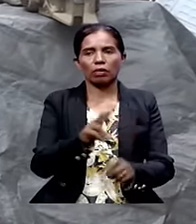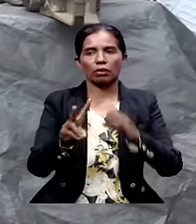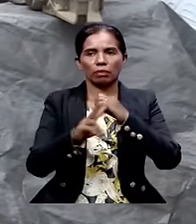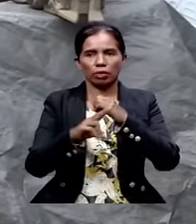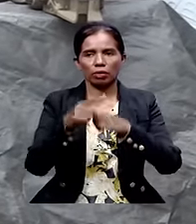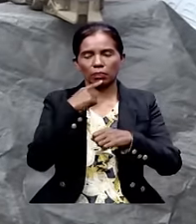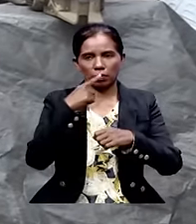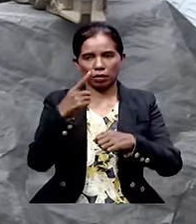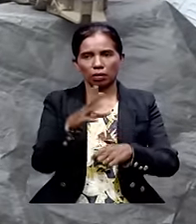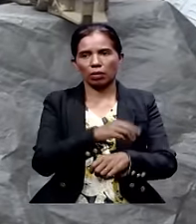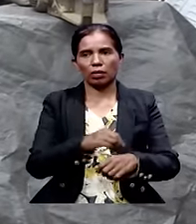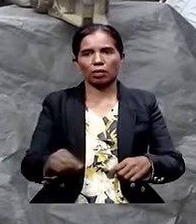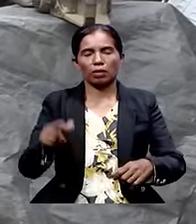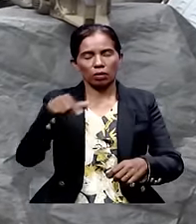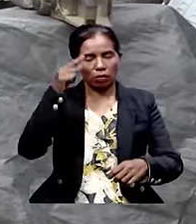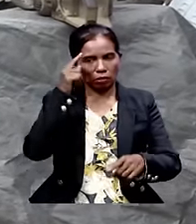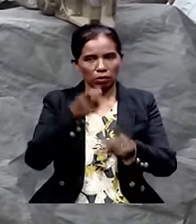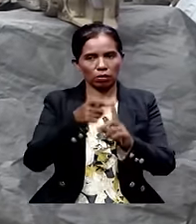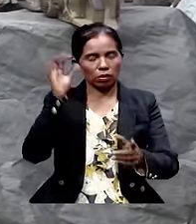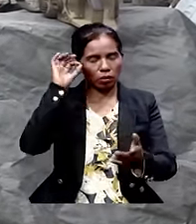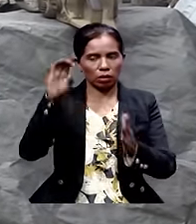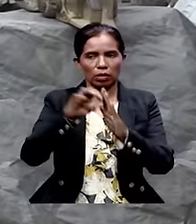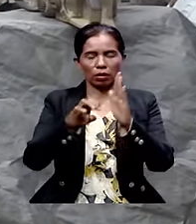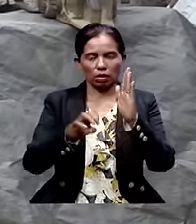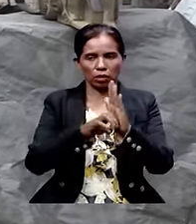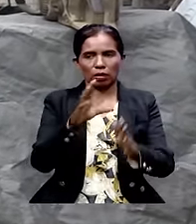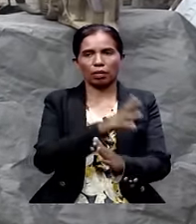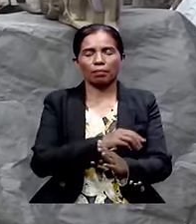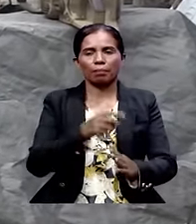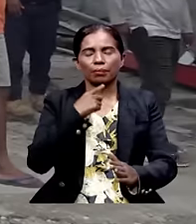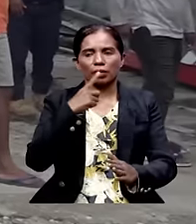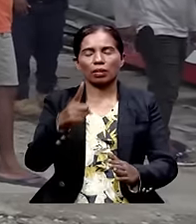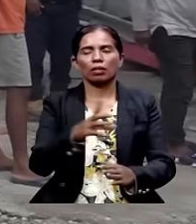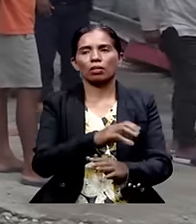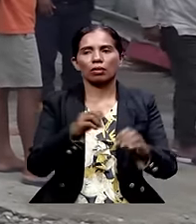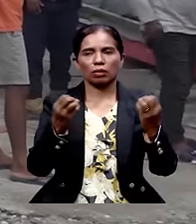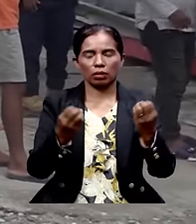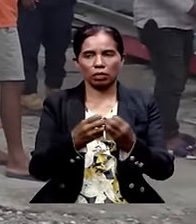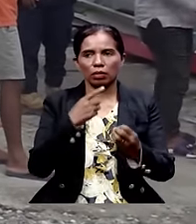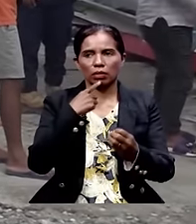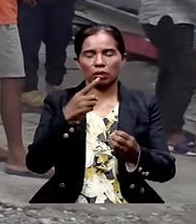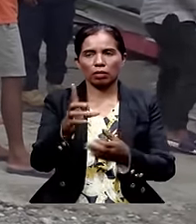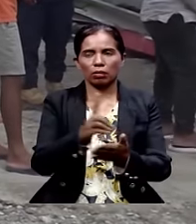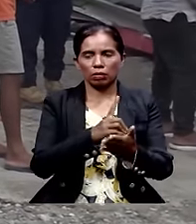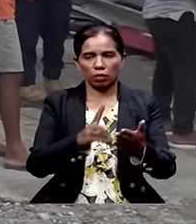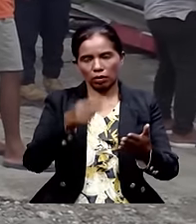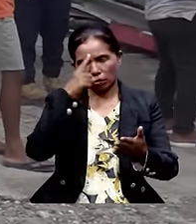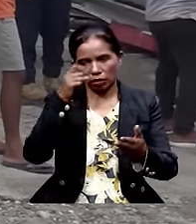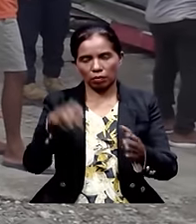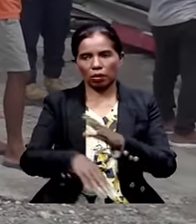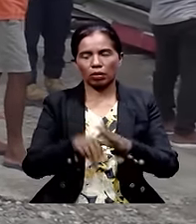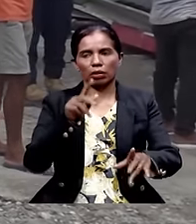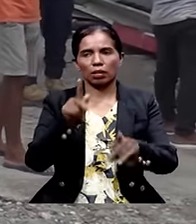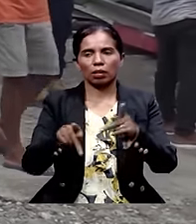Castre considera acto governo li husi Secretário de Estado do Assunto Toponímia na Organização Urbana de discriminação tamba hasai